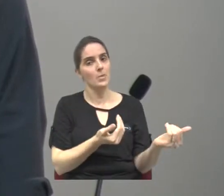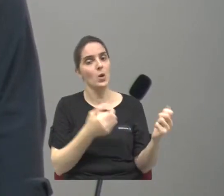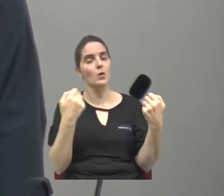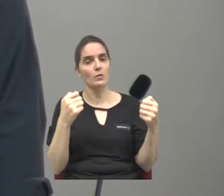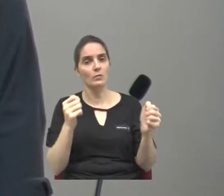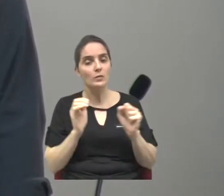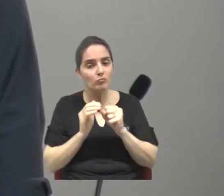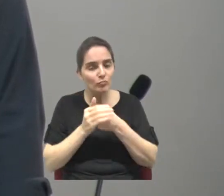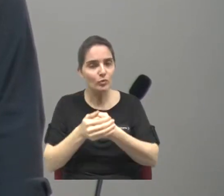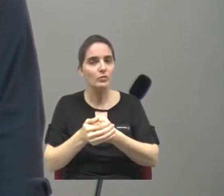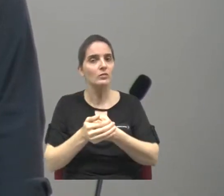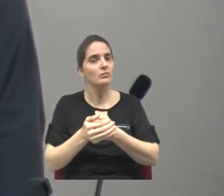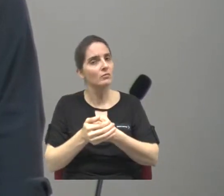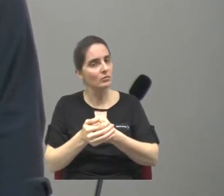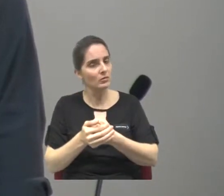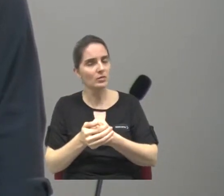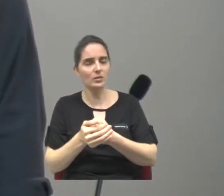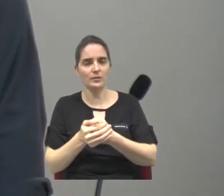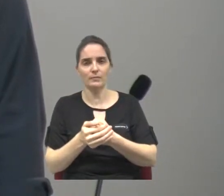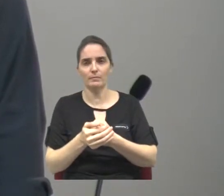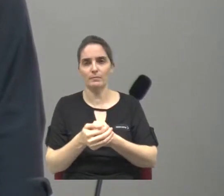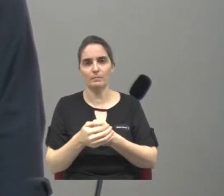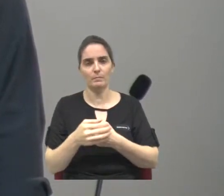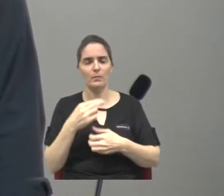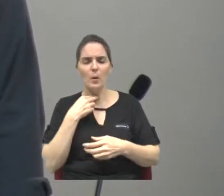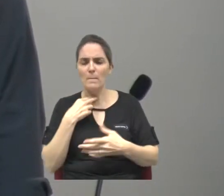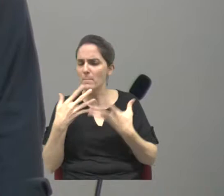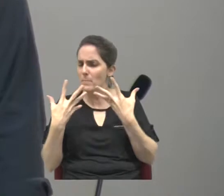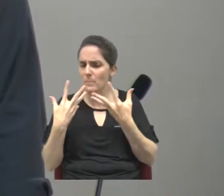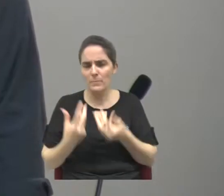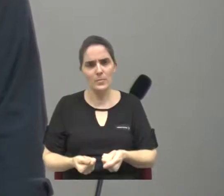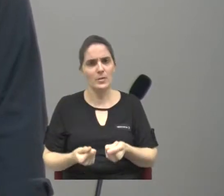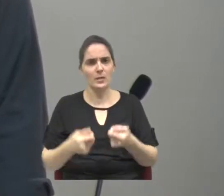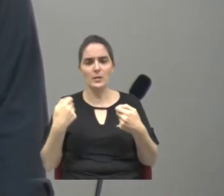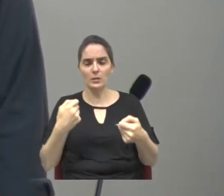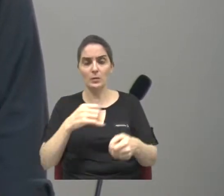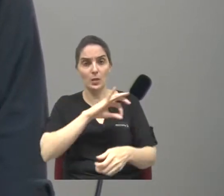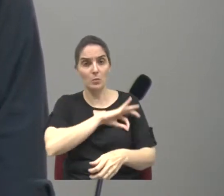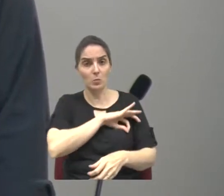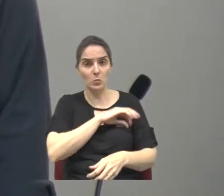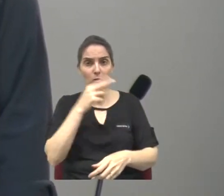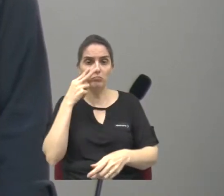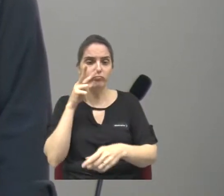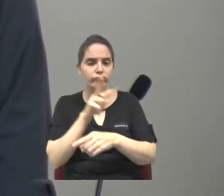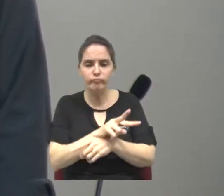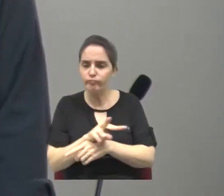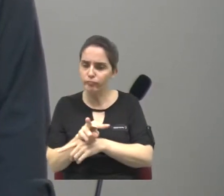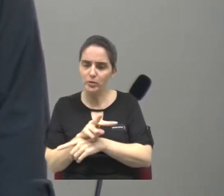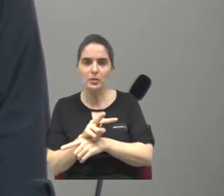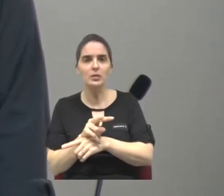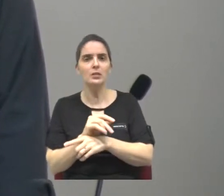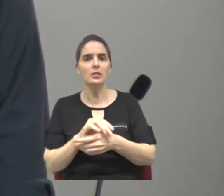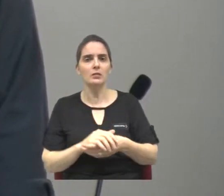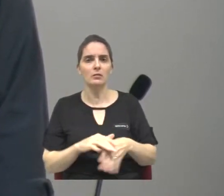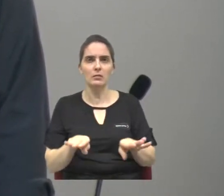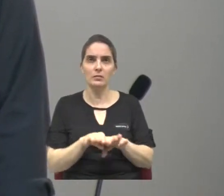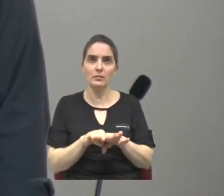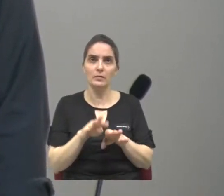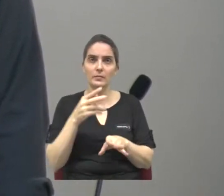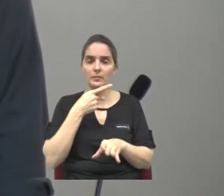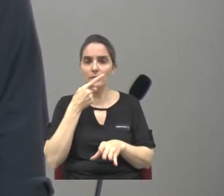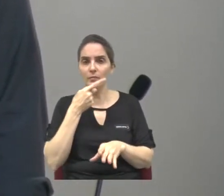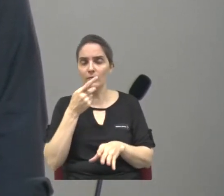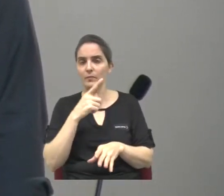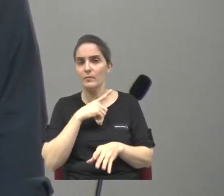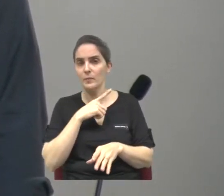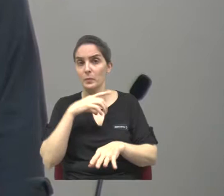permitir, tem que ter um policiamento, tem que ter uma fiscalização maior. O Estevam estava até falando aqui, vereadora Mayra, que já tem até no centro de